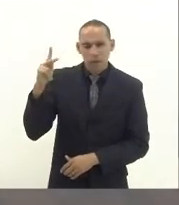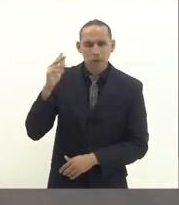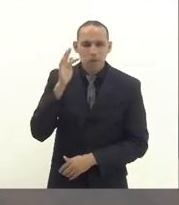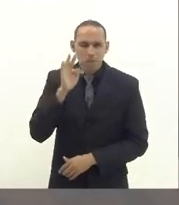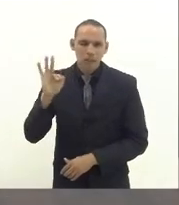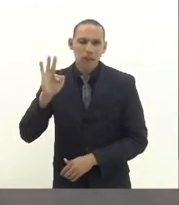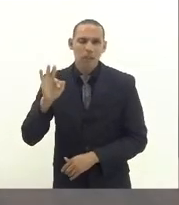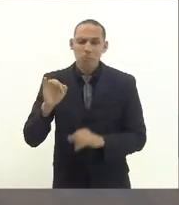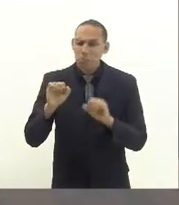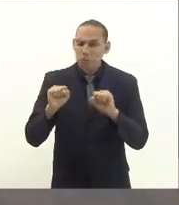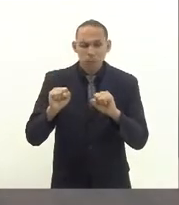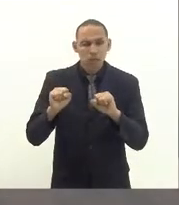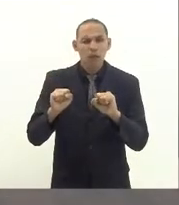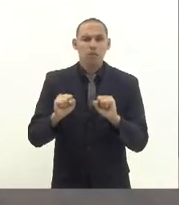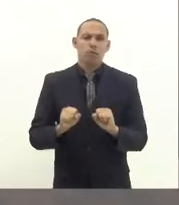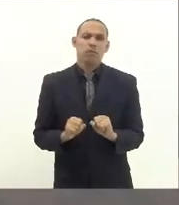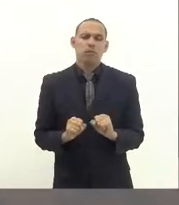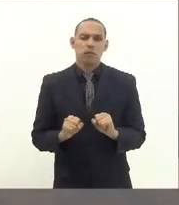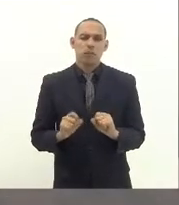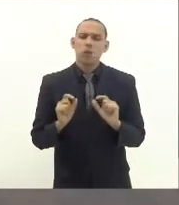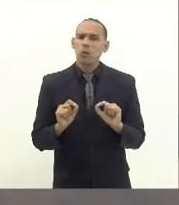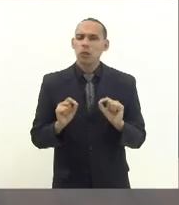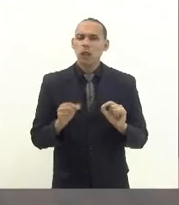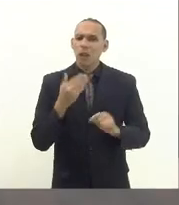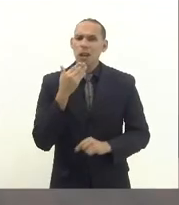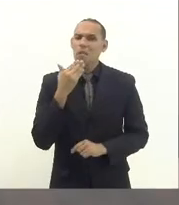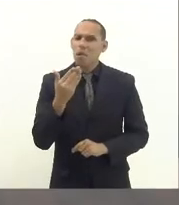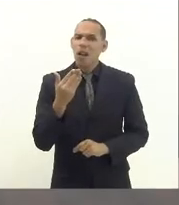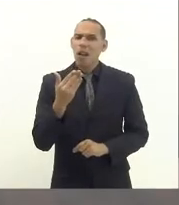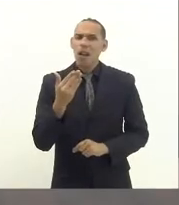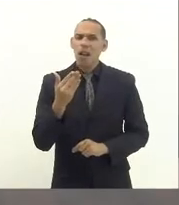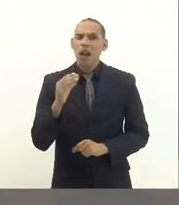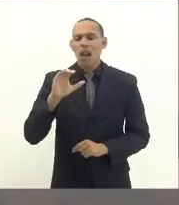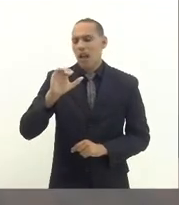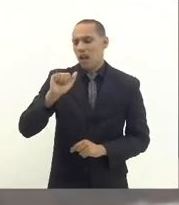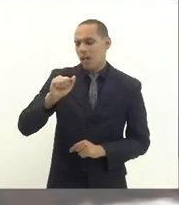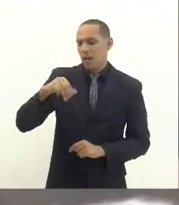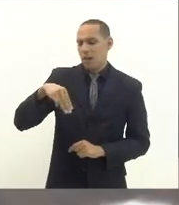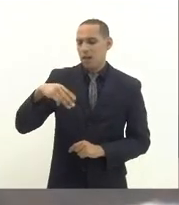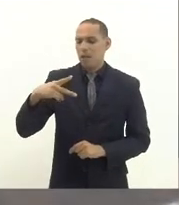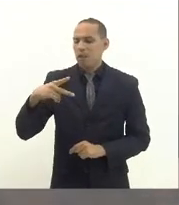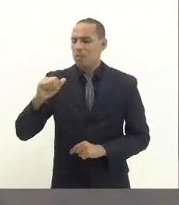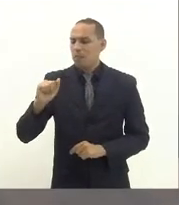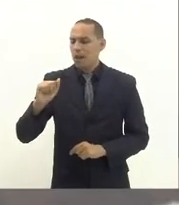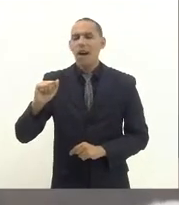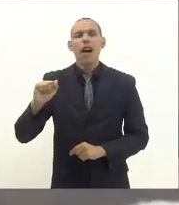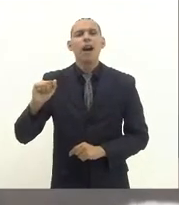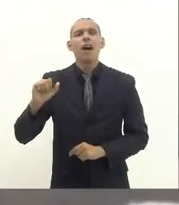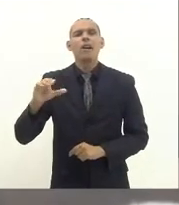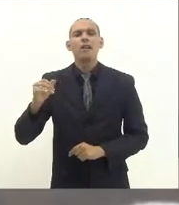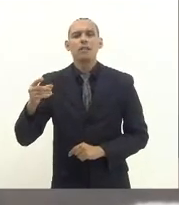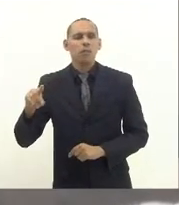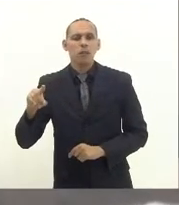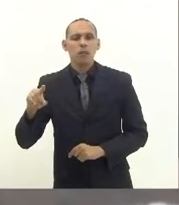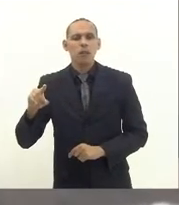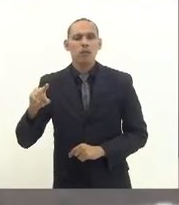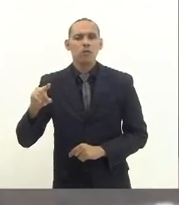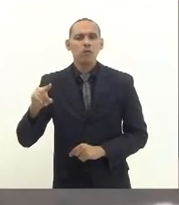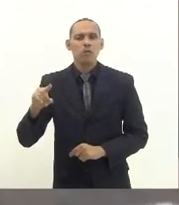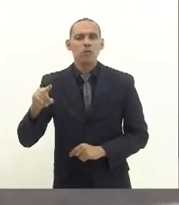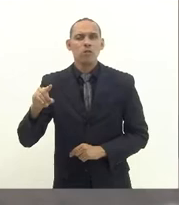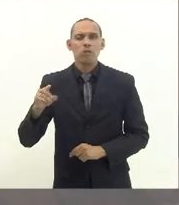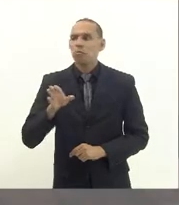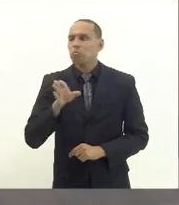pode entrar é um pedido de encampação fundamentado nos só tá falou em